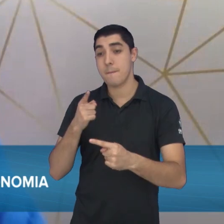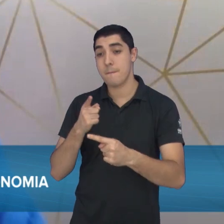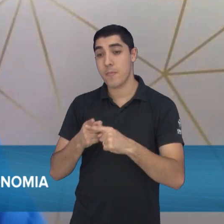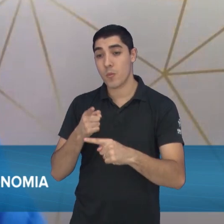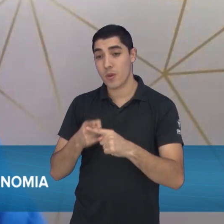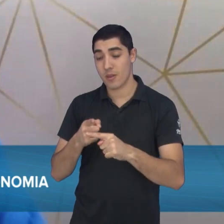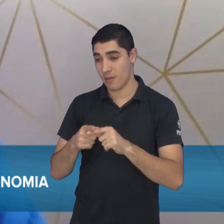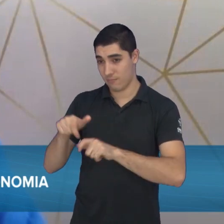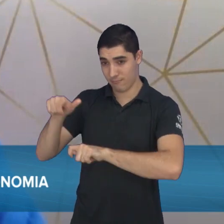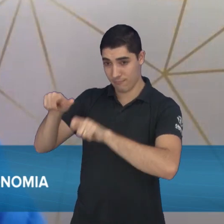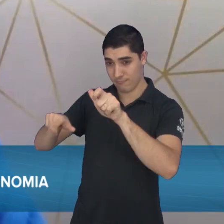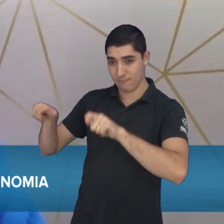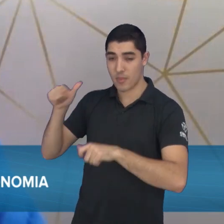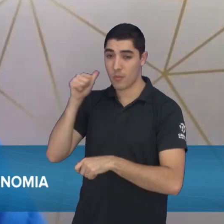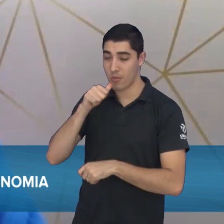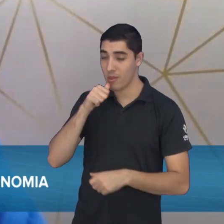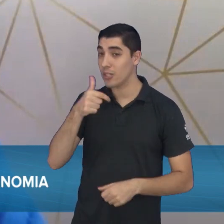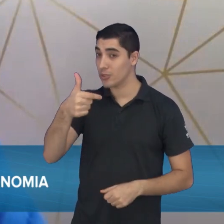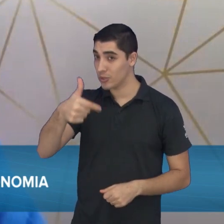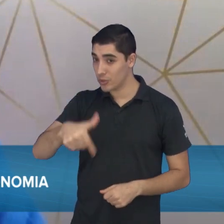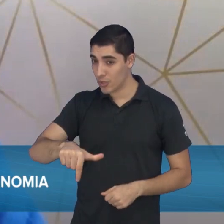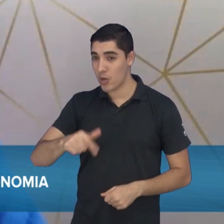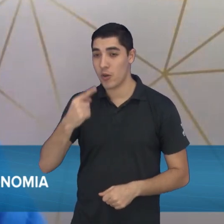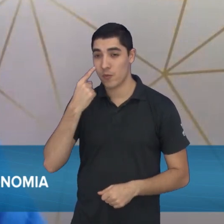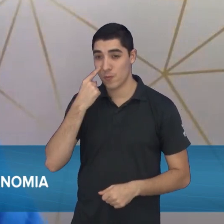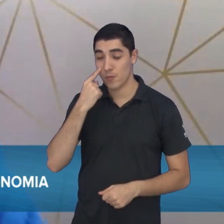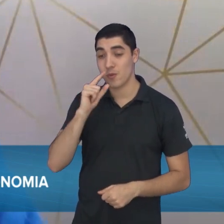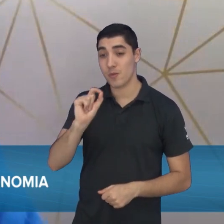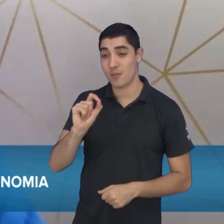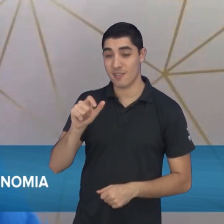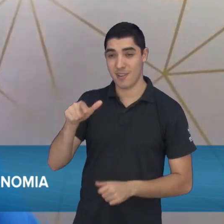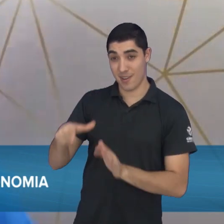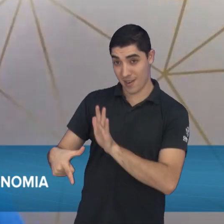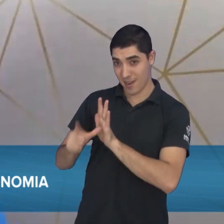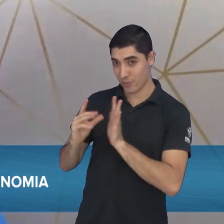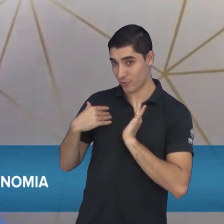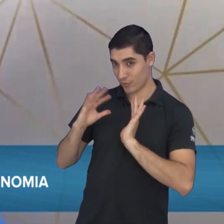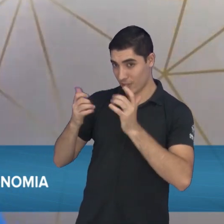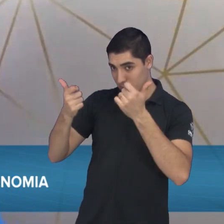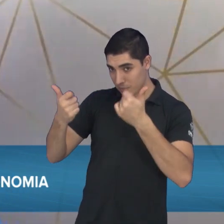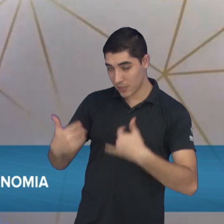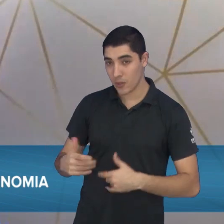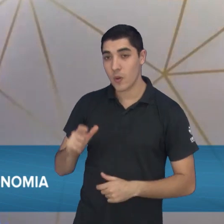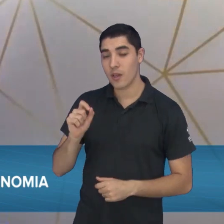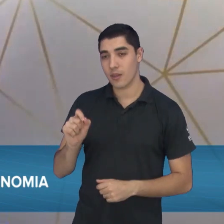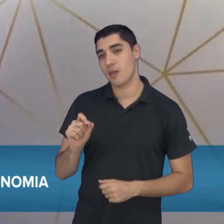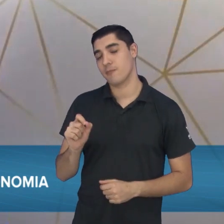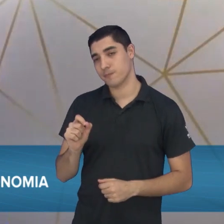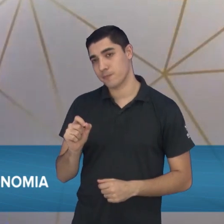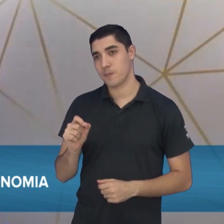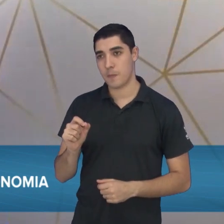as mulheres, de novo, né, o que eu comentei lá no início, não existe muito